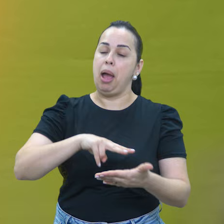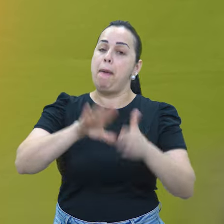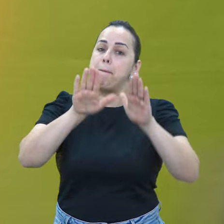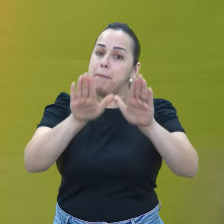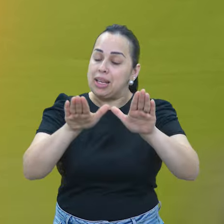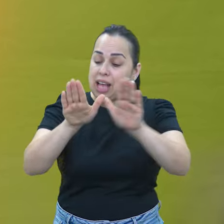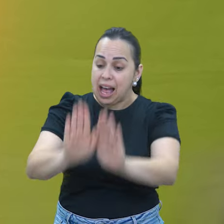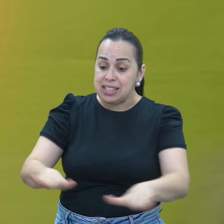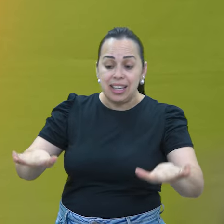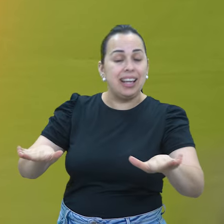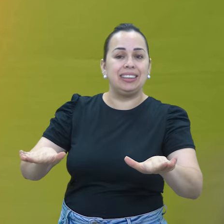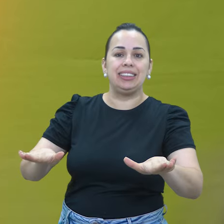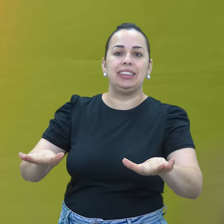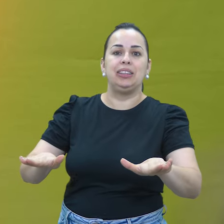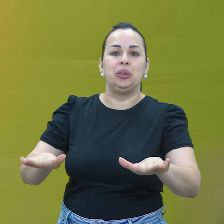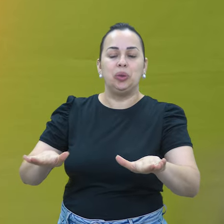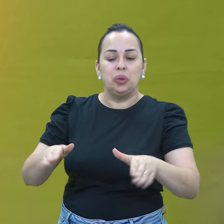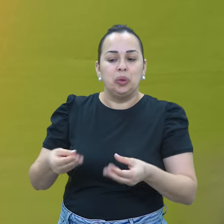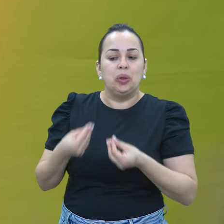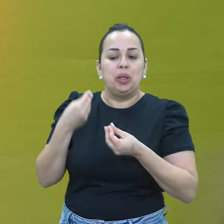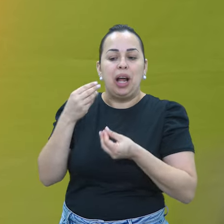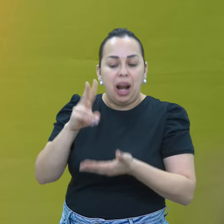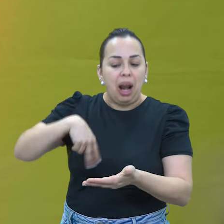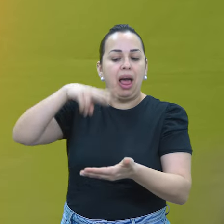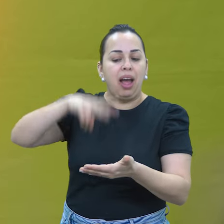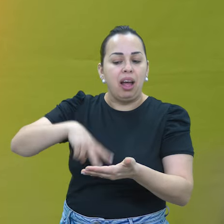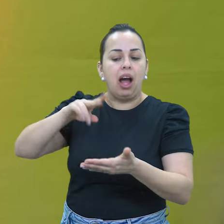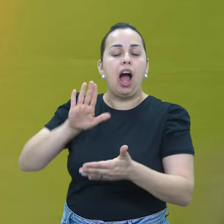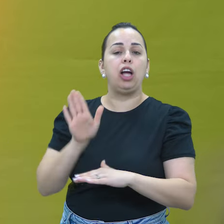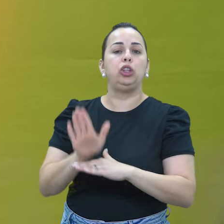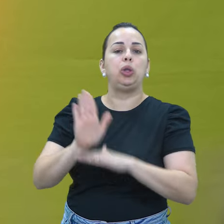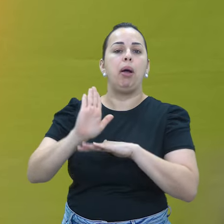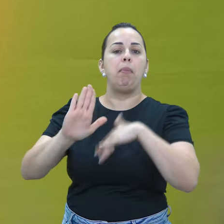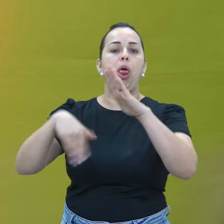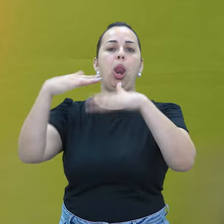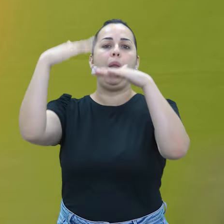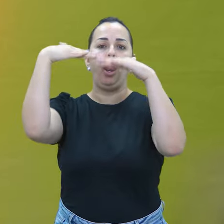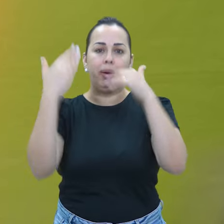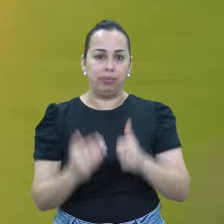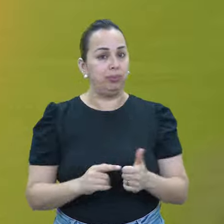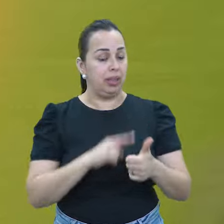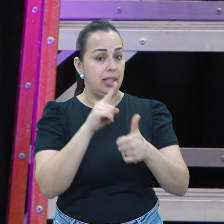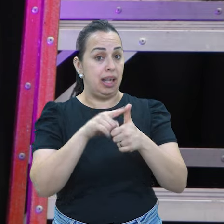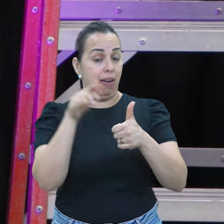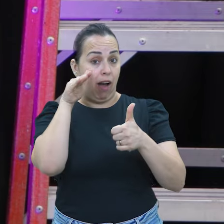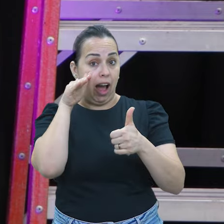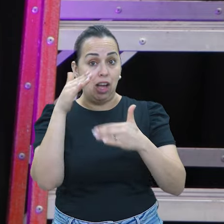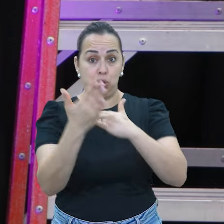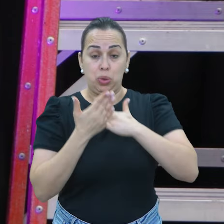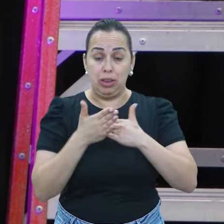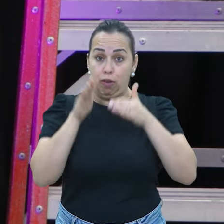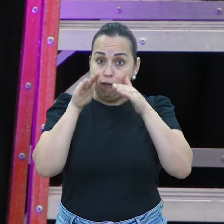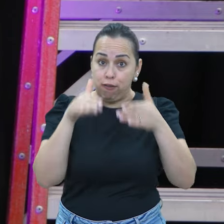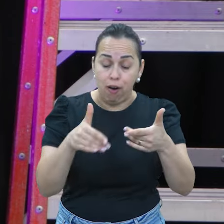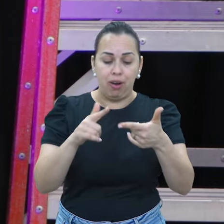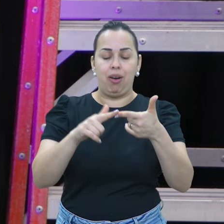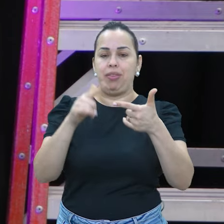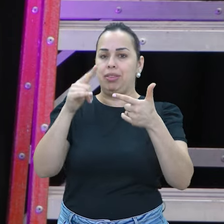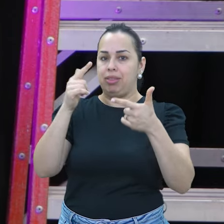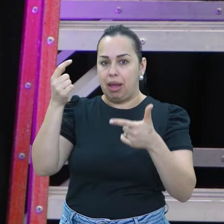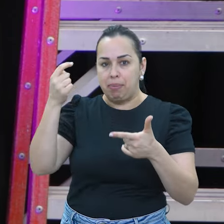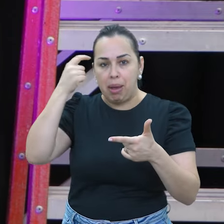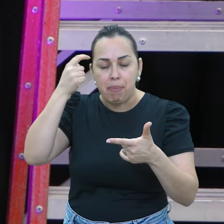disso, mas na infância, o simples ato de ler traz uma série de benefícios para o desenvolvimento humano. Auxilia na